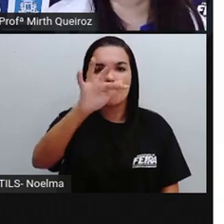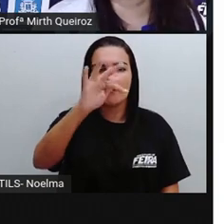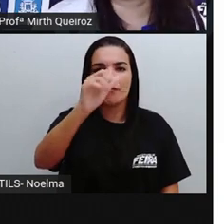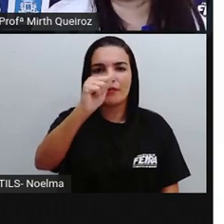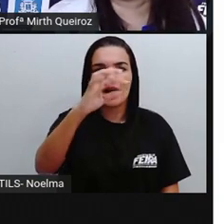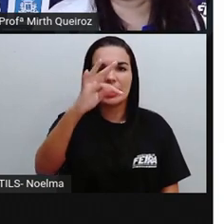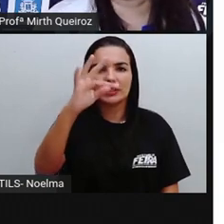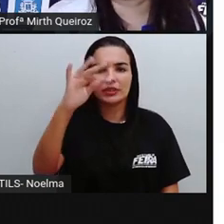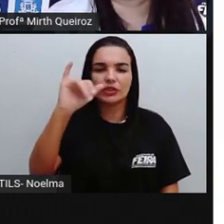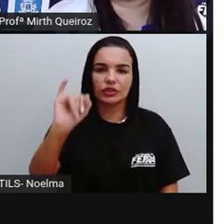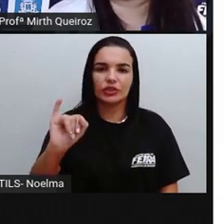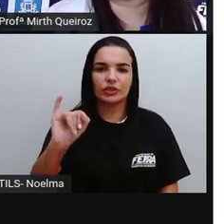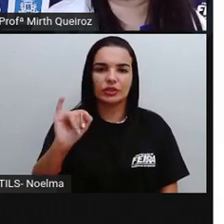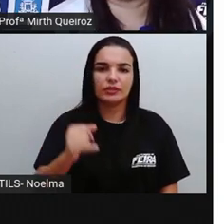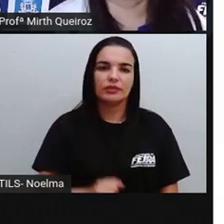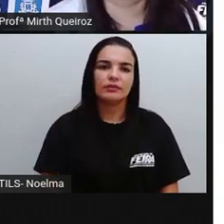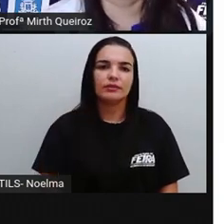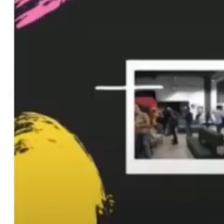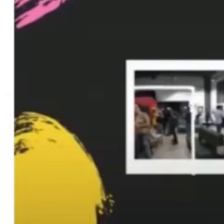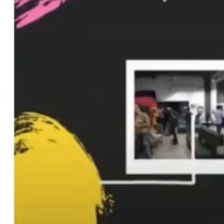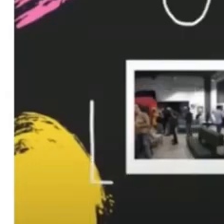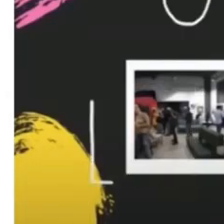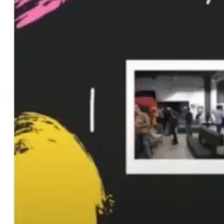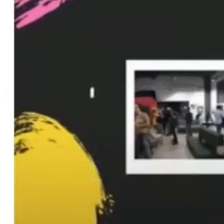de Anita Malfatti, certo?